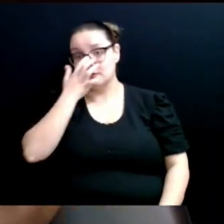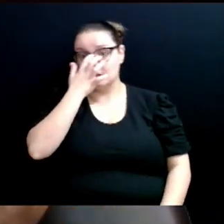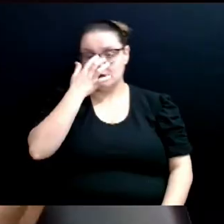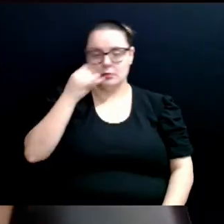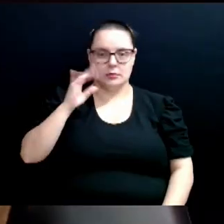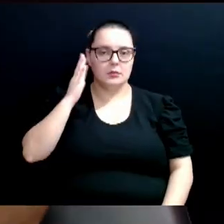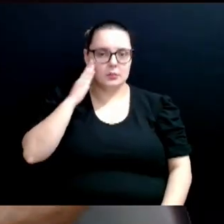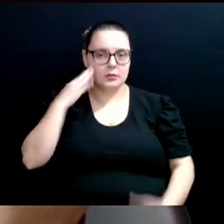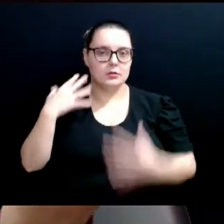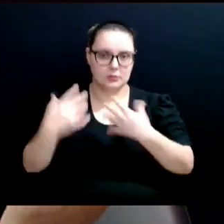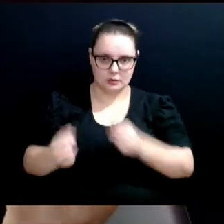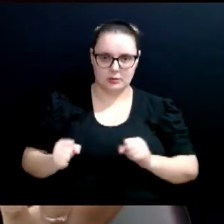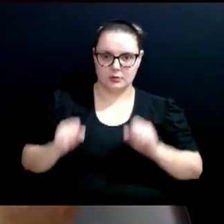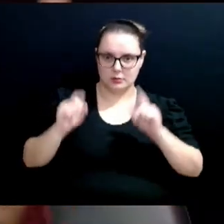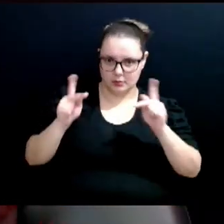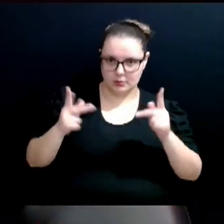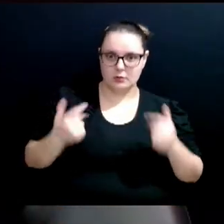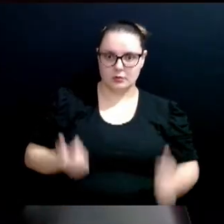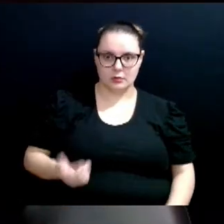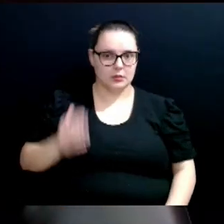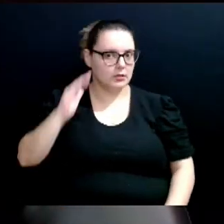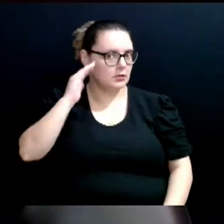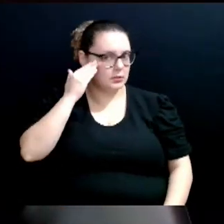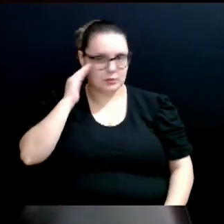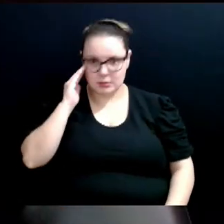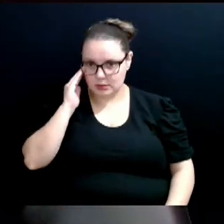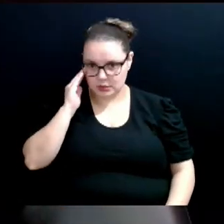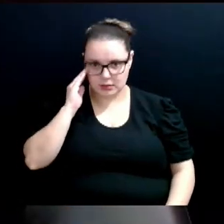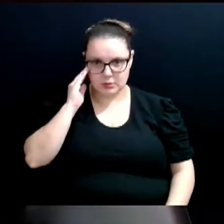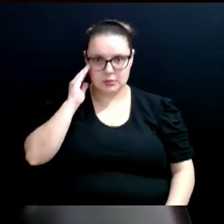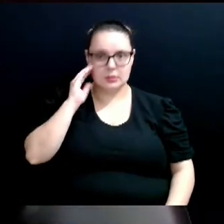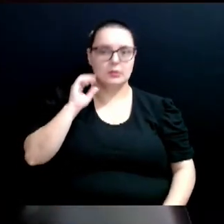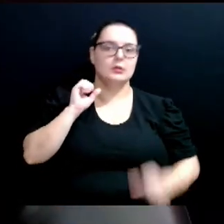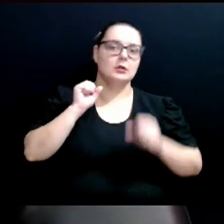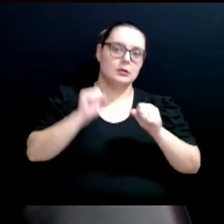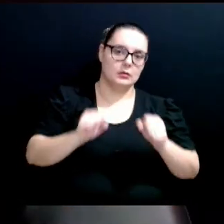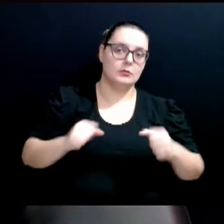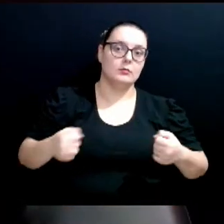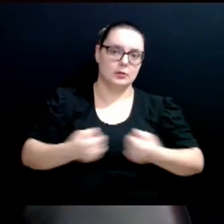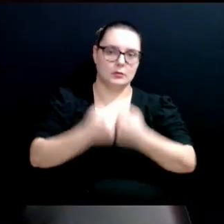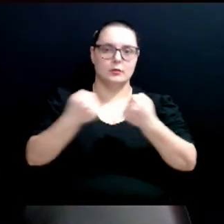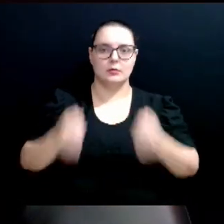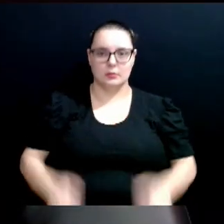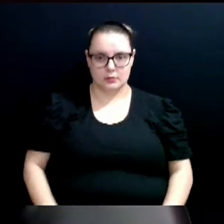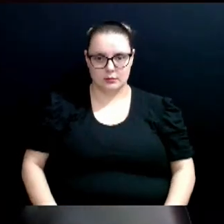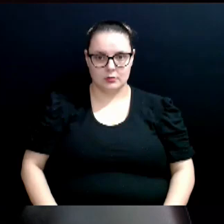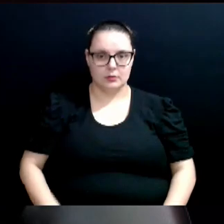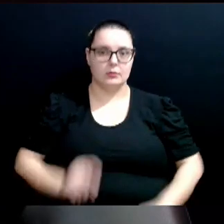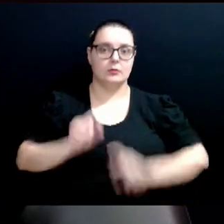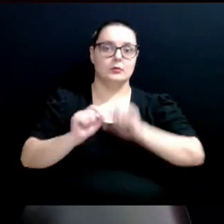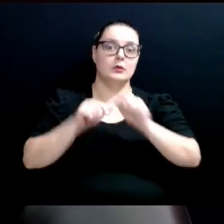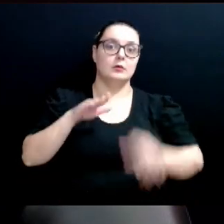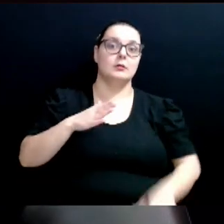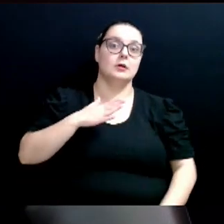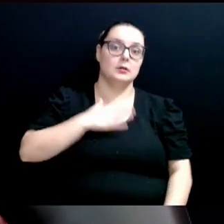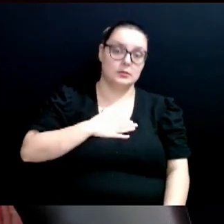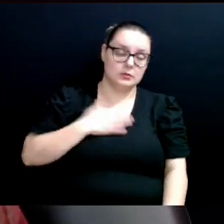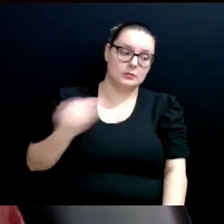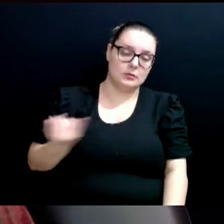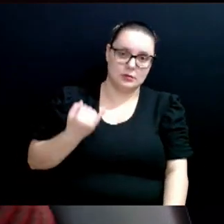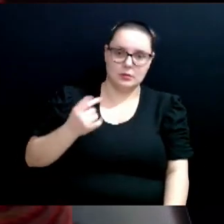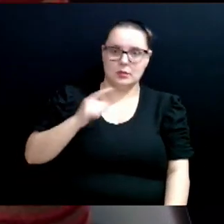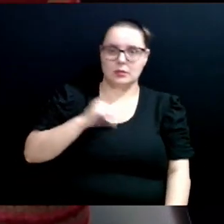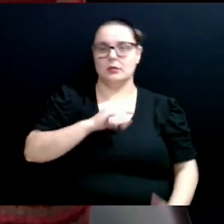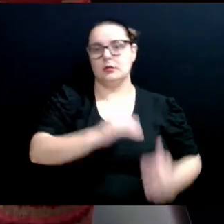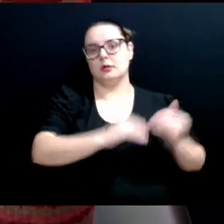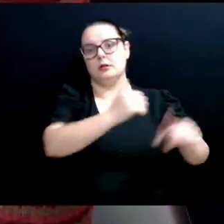aceitar, ok. Se ele não entender, e aí você pode gerar um conflito de daí o que é mais importante para mim? Ter o meu crescimento